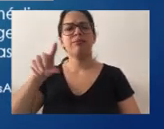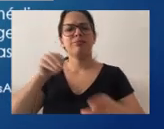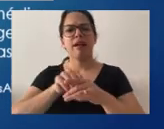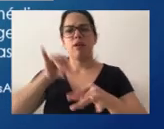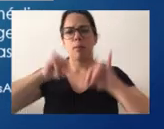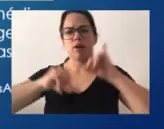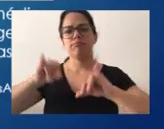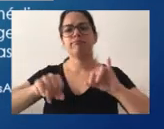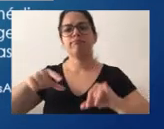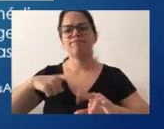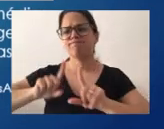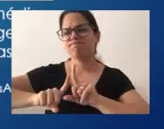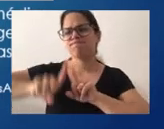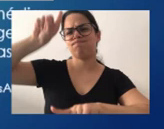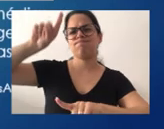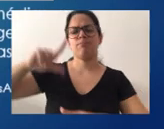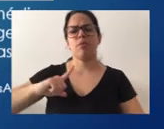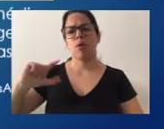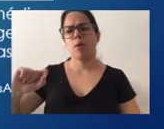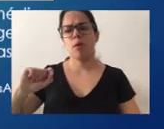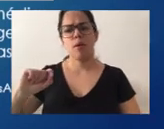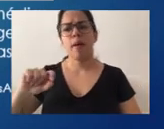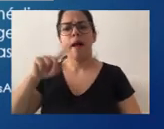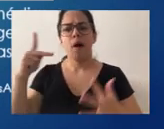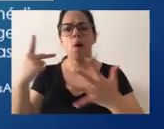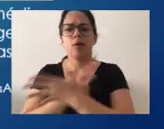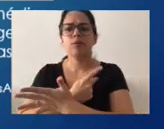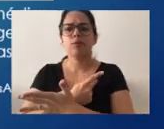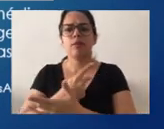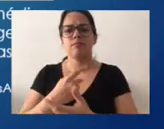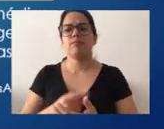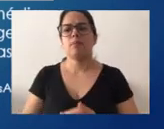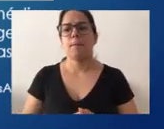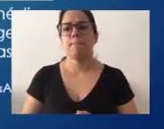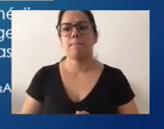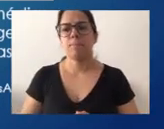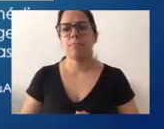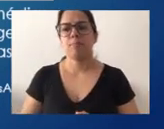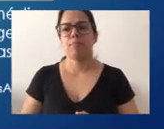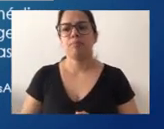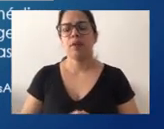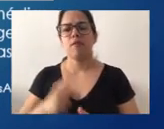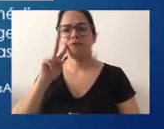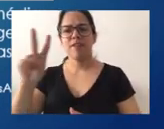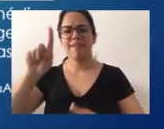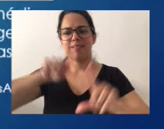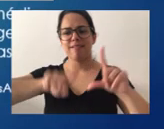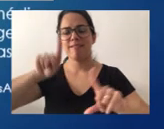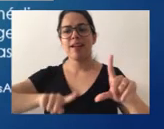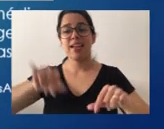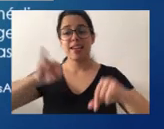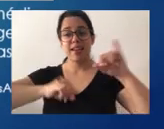aqui, né, líder no ranking de agentes causadores de trabalho. Vocês vejam aqui que o agente químico e o agente